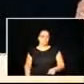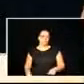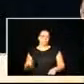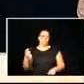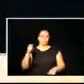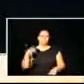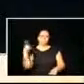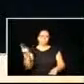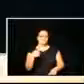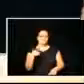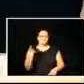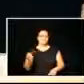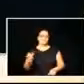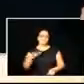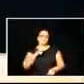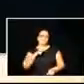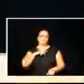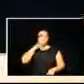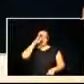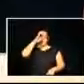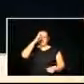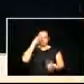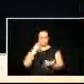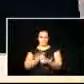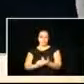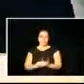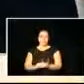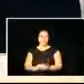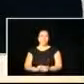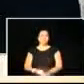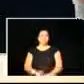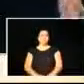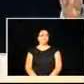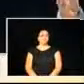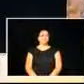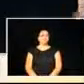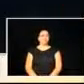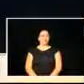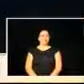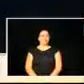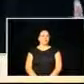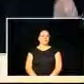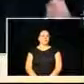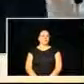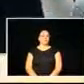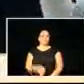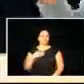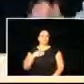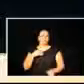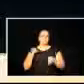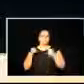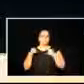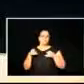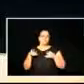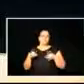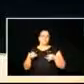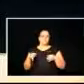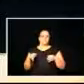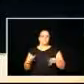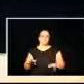temos que ter responsabilidade nisso tudo. Então, eu queria só vir aqui justificar, dizer aos senhores que